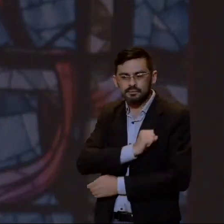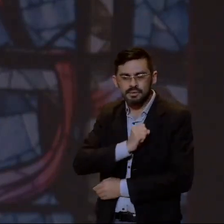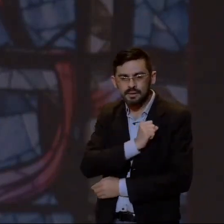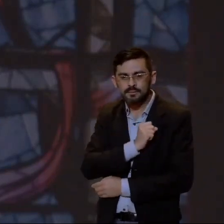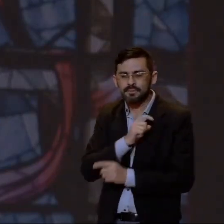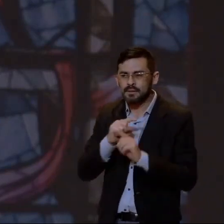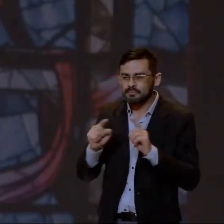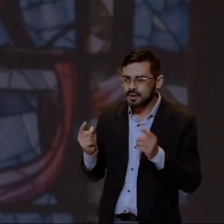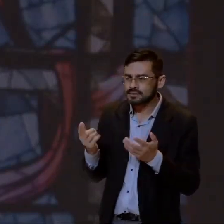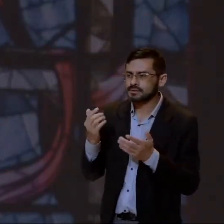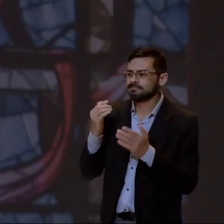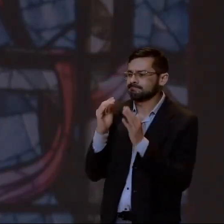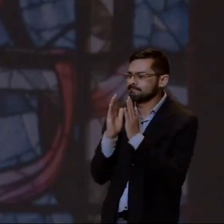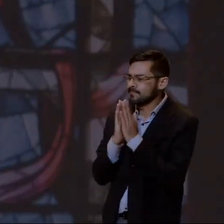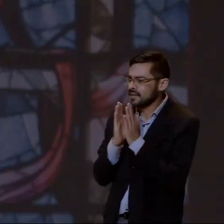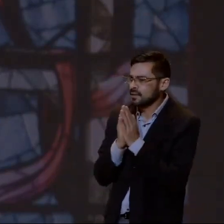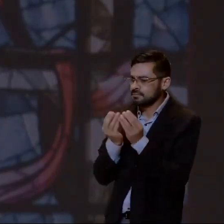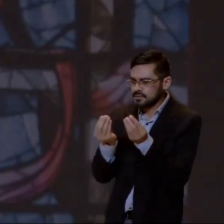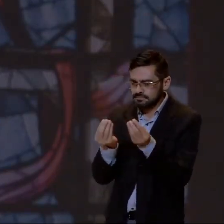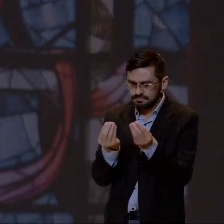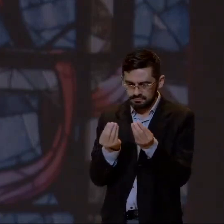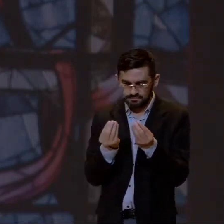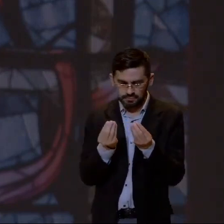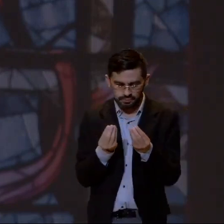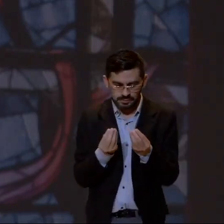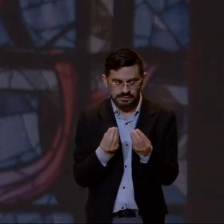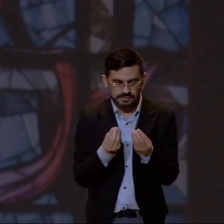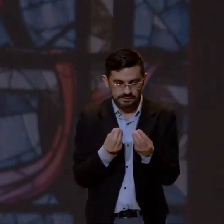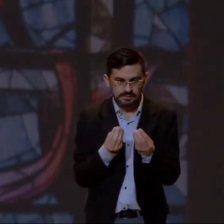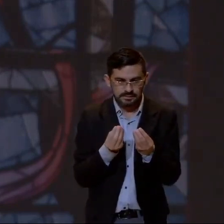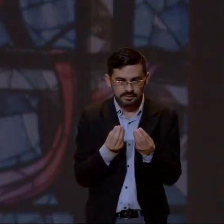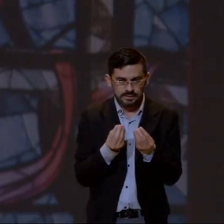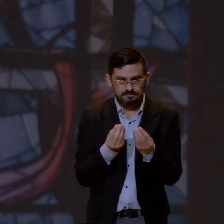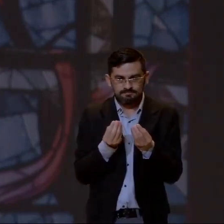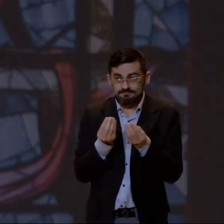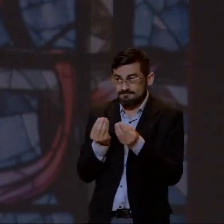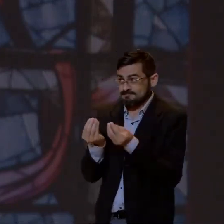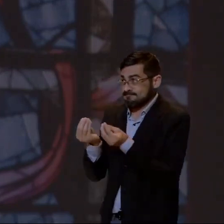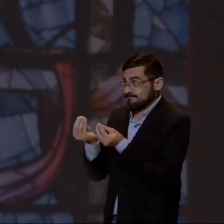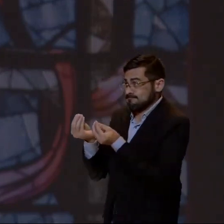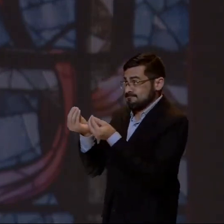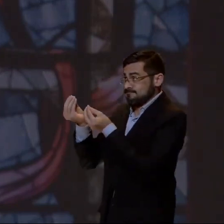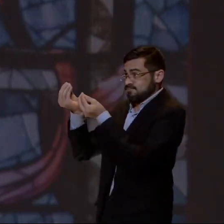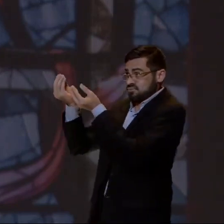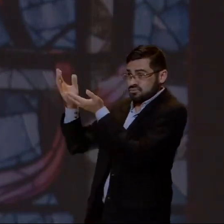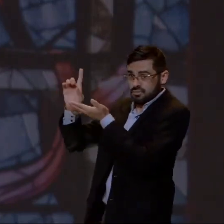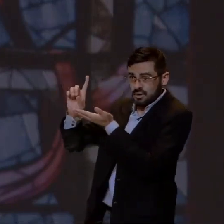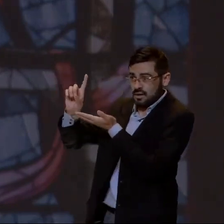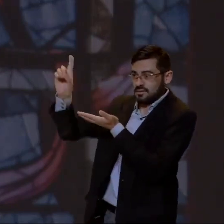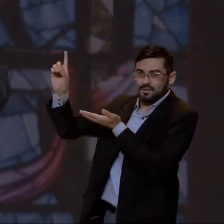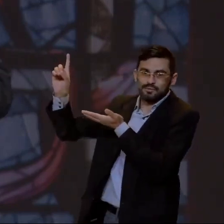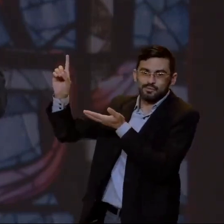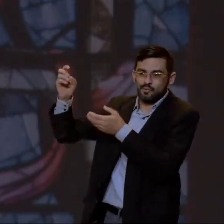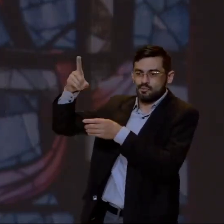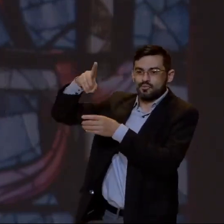ele pega aquele recurso do acerto e dá ao Senhor como oferta